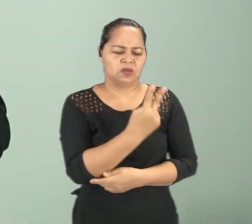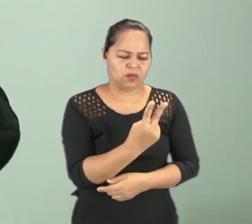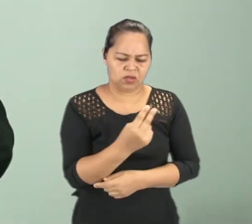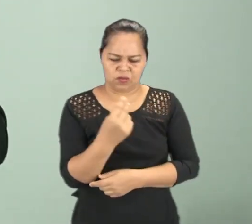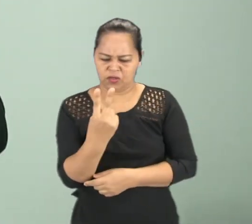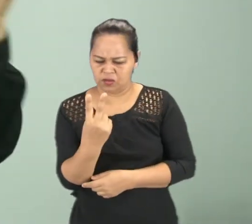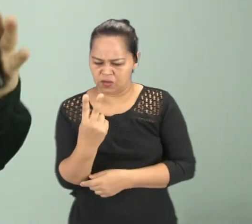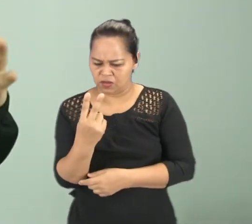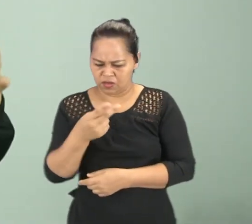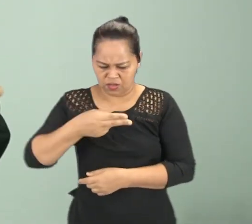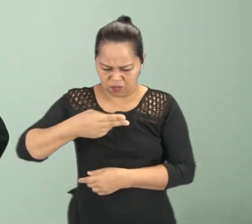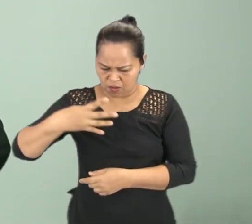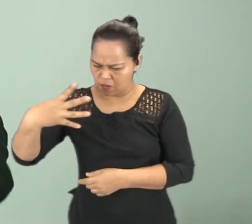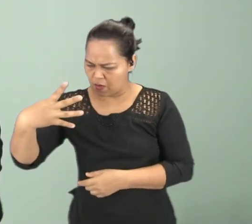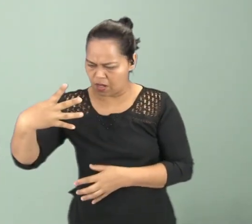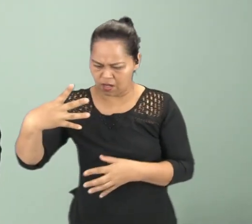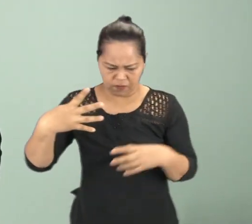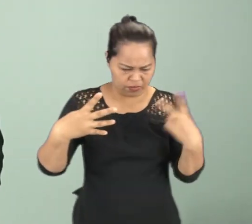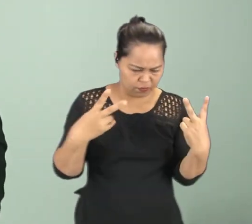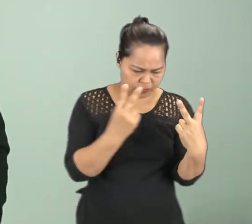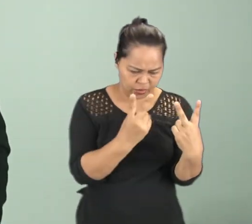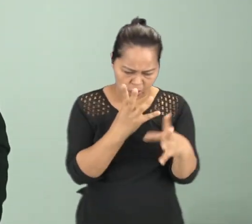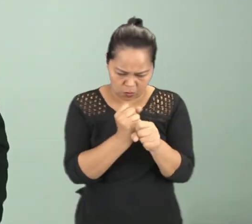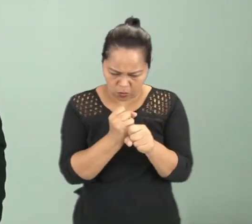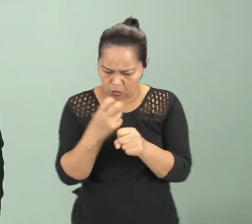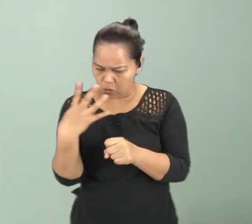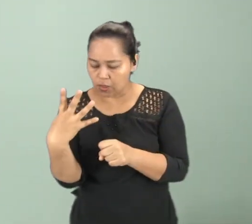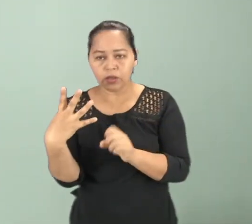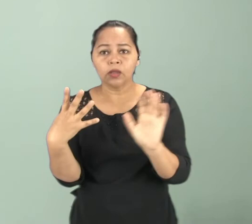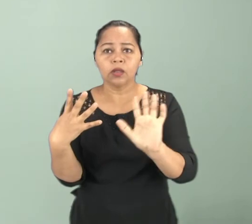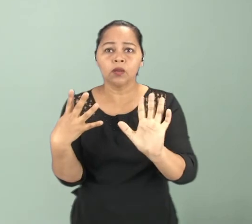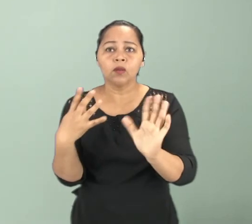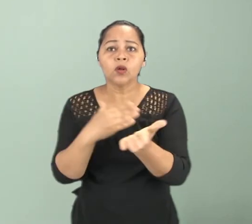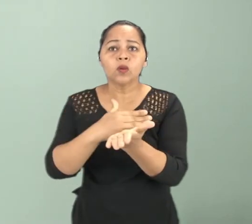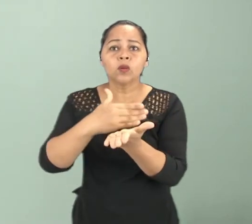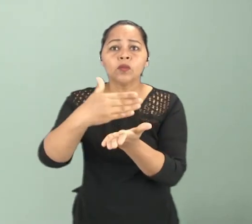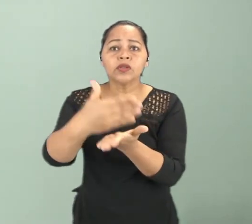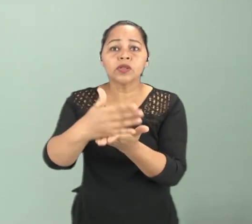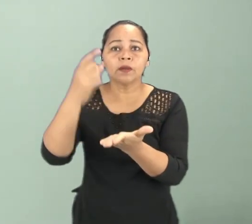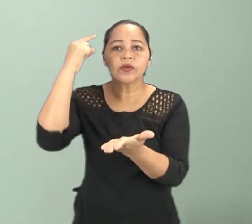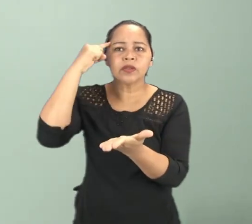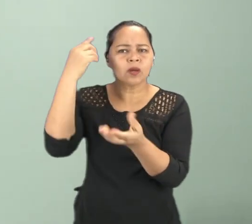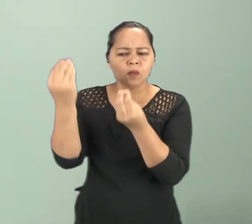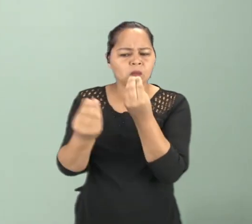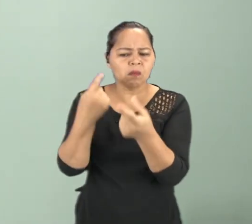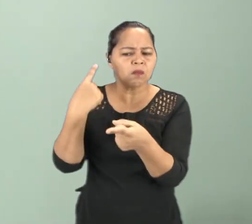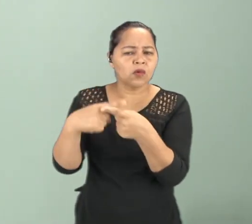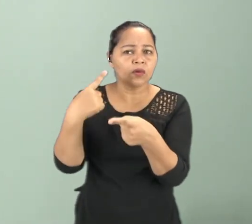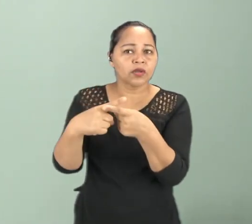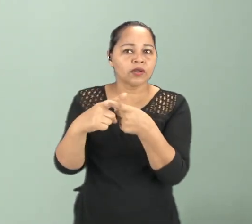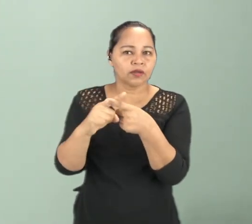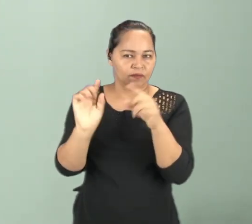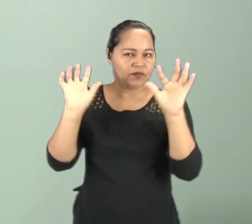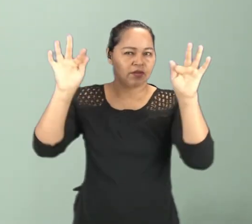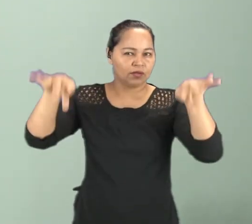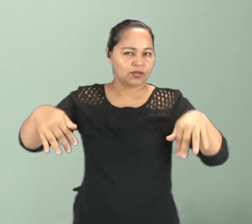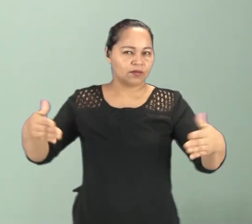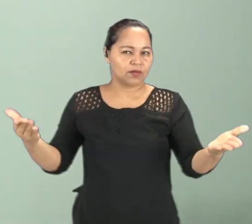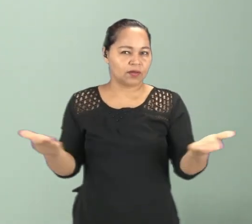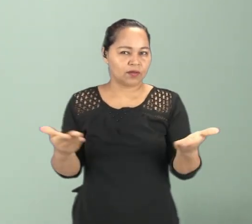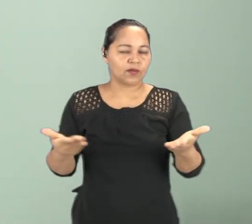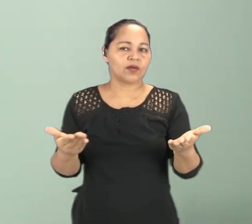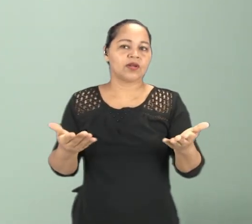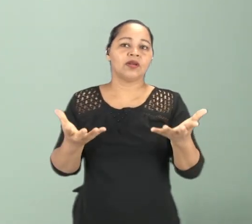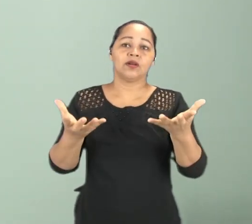4. Não, não é esse o objetivo. É simplesmente a gente começar a pensar sobre essas questões. Para finalizar, eu quero deixar